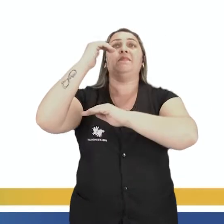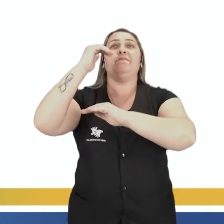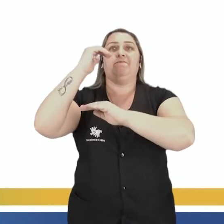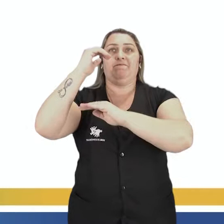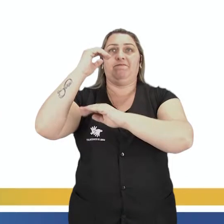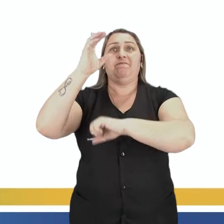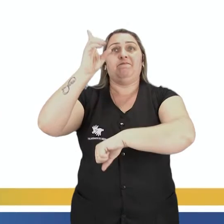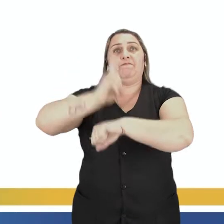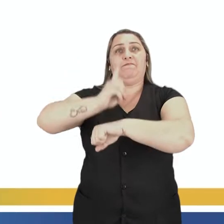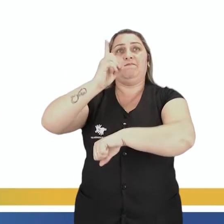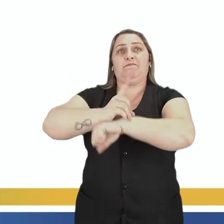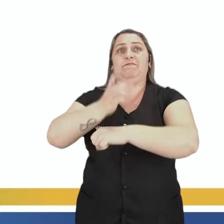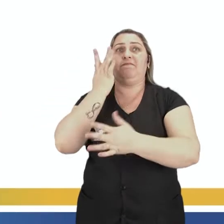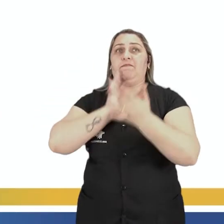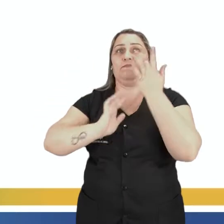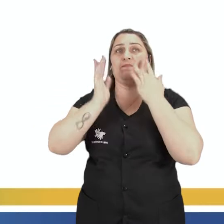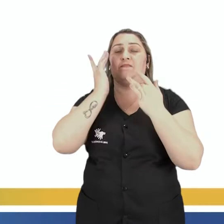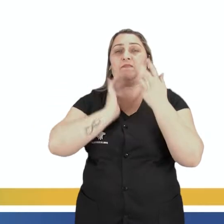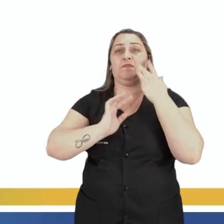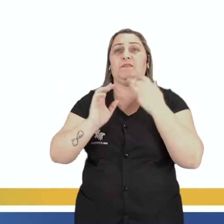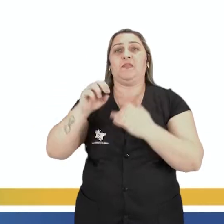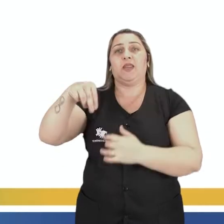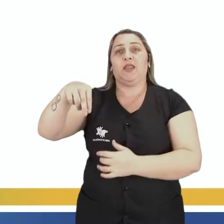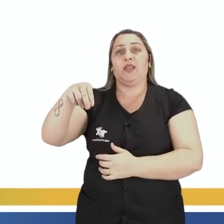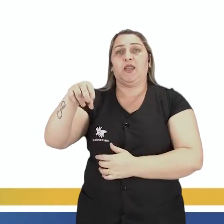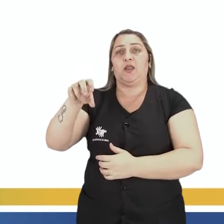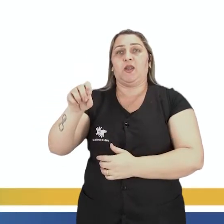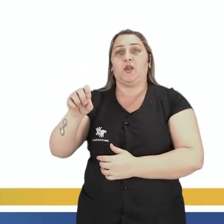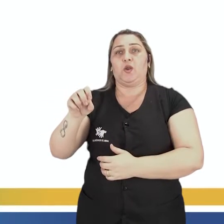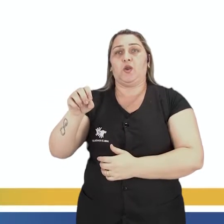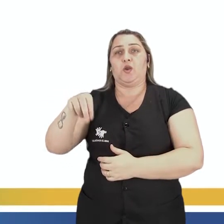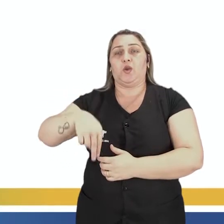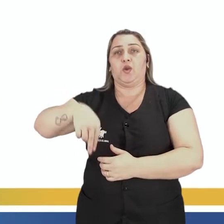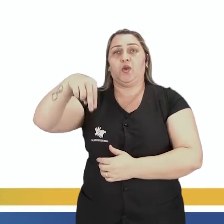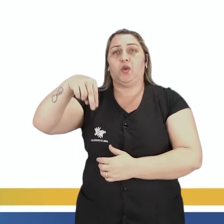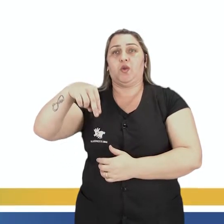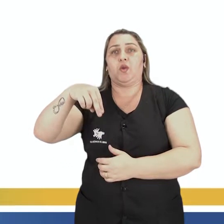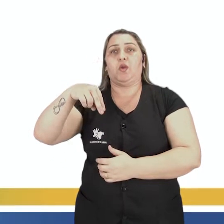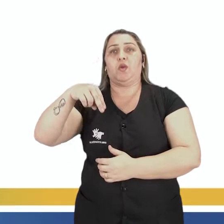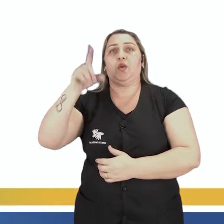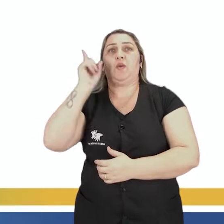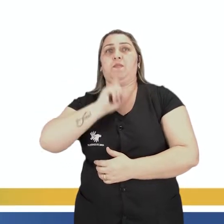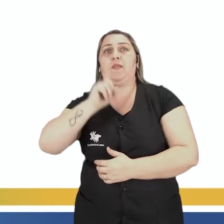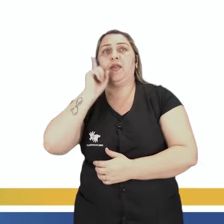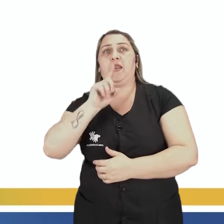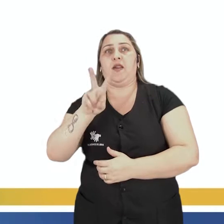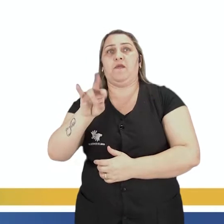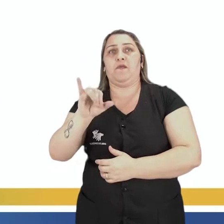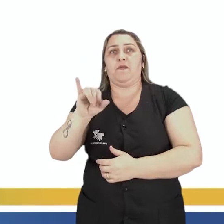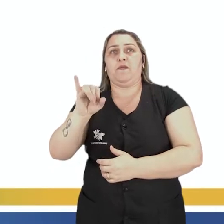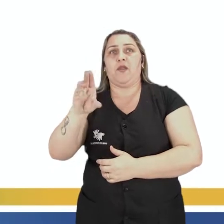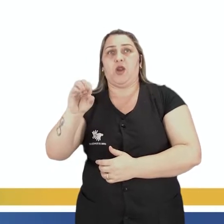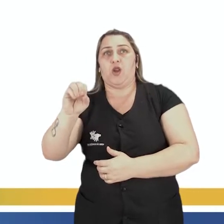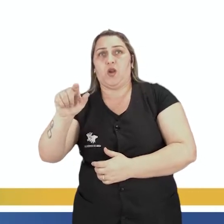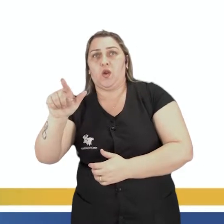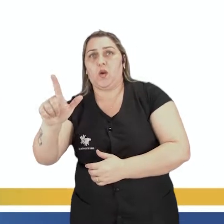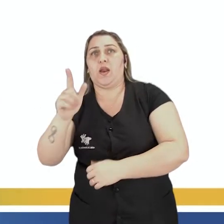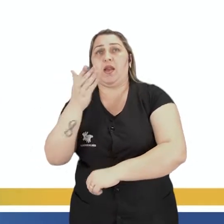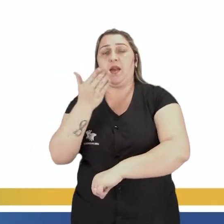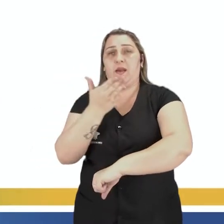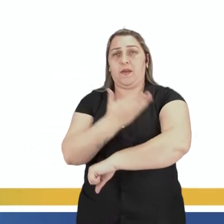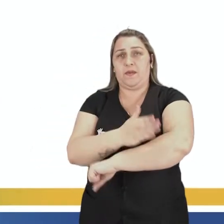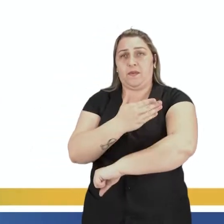improvisatórios desenvolvidos pela diretora teatral norte-americana Viola Spolin, para fins de preparação de